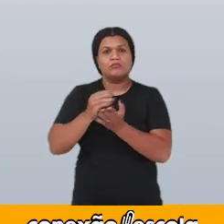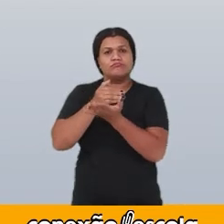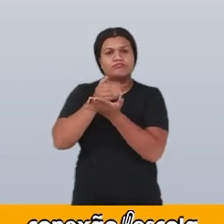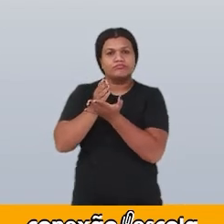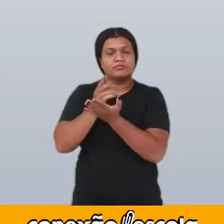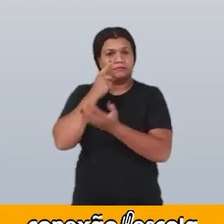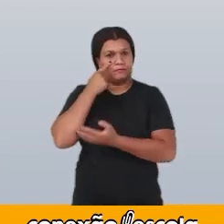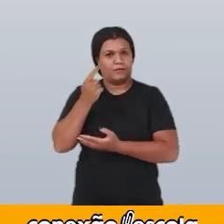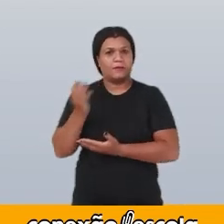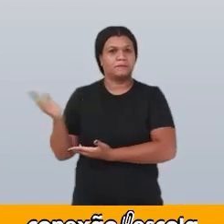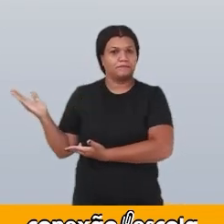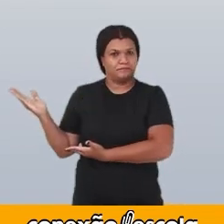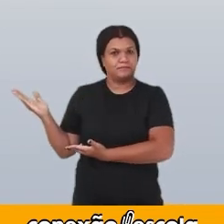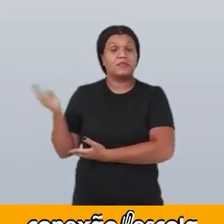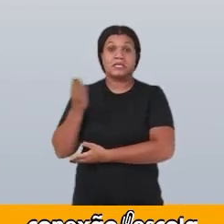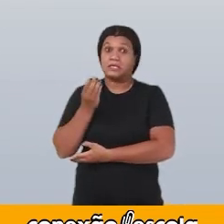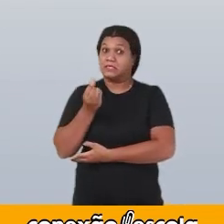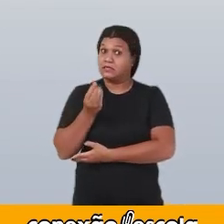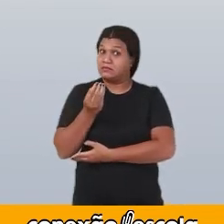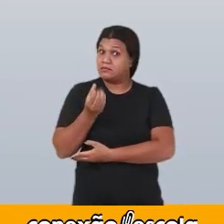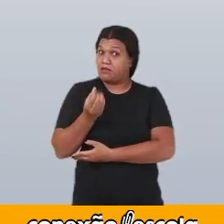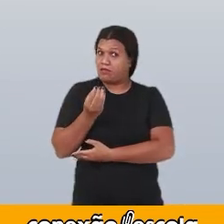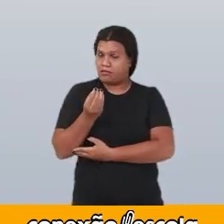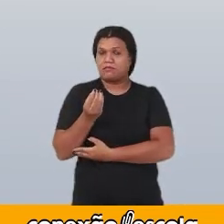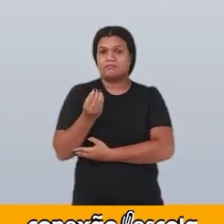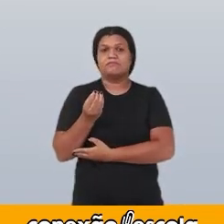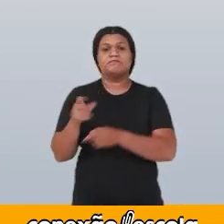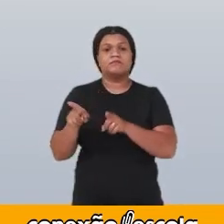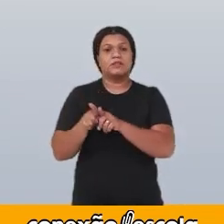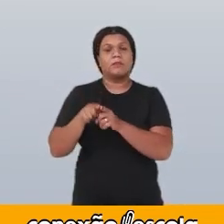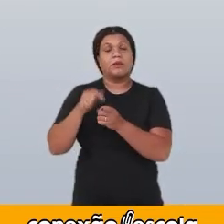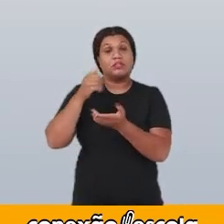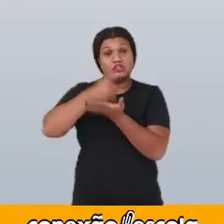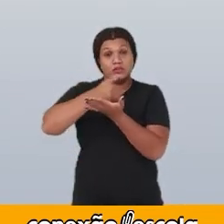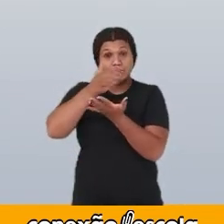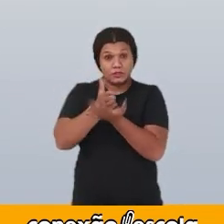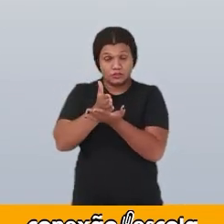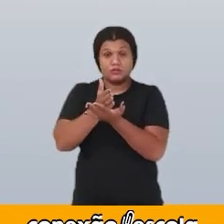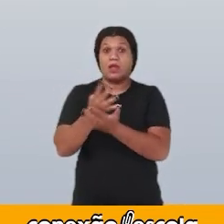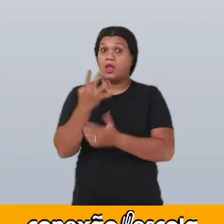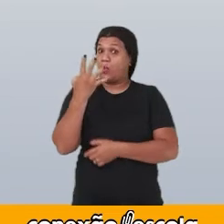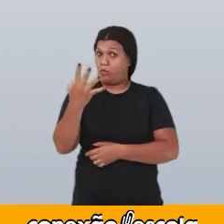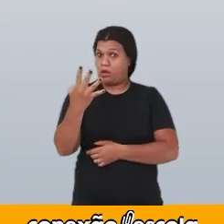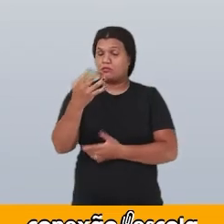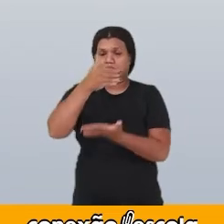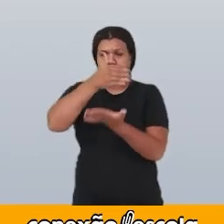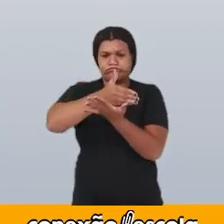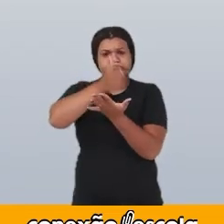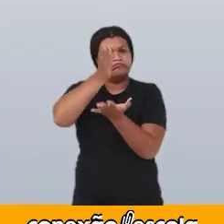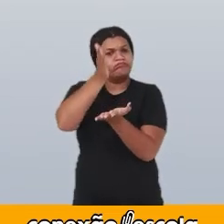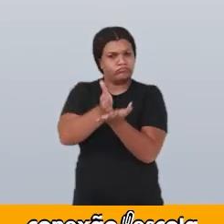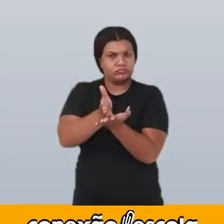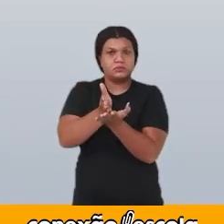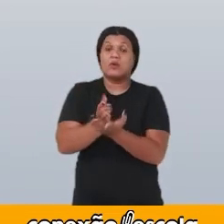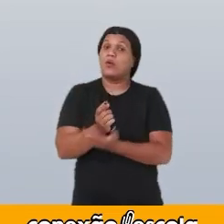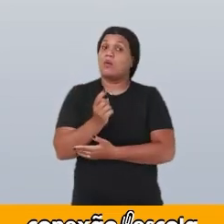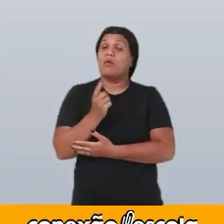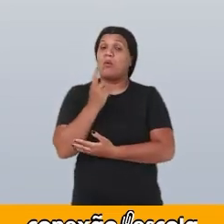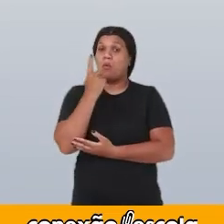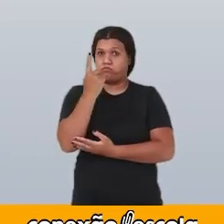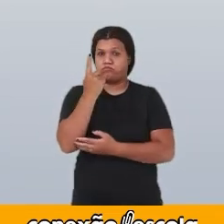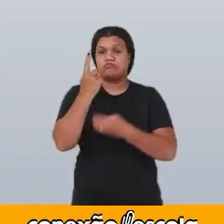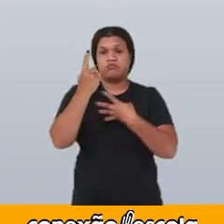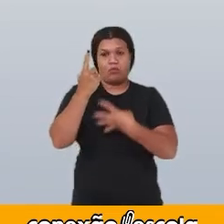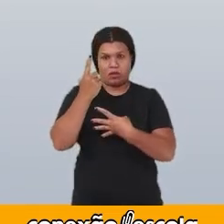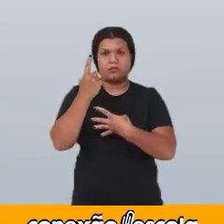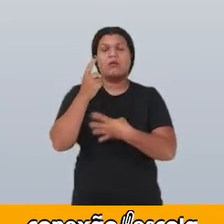forma, o ângulo de 60. Se eu dividir essa circunferência em 4 partes, 1/4 dela